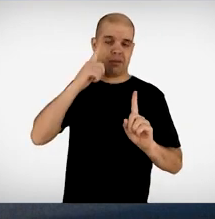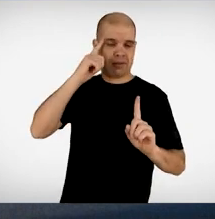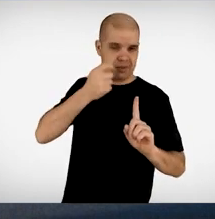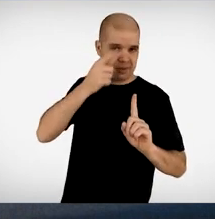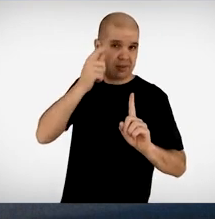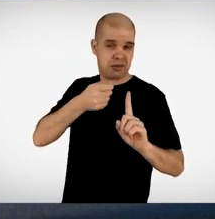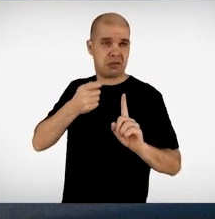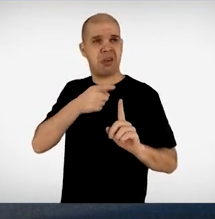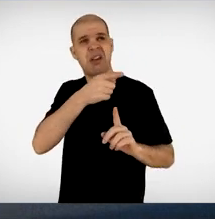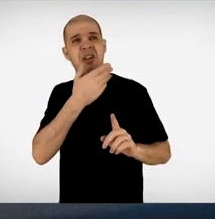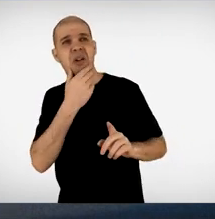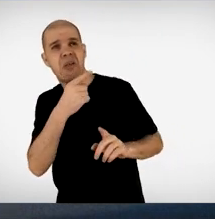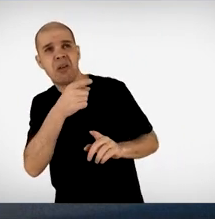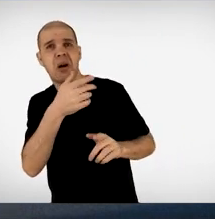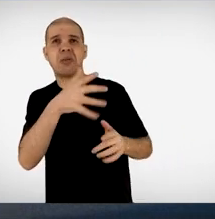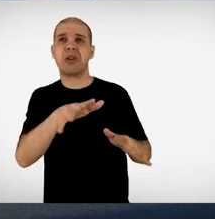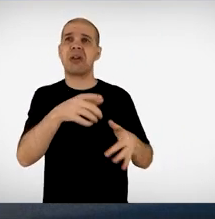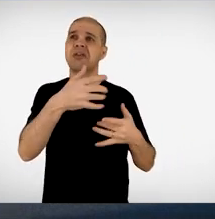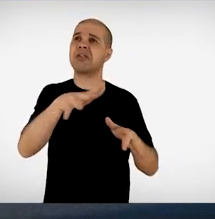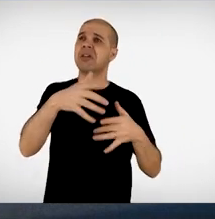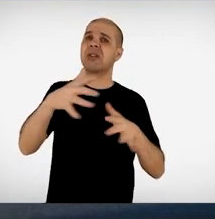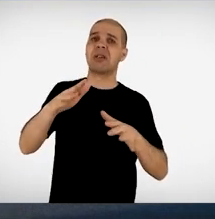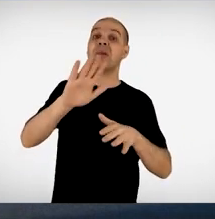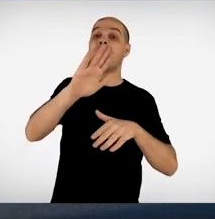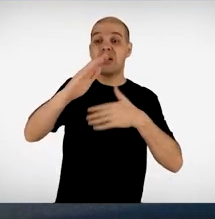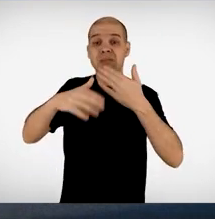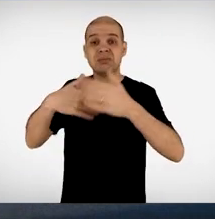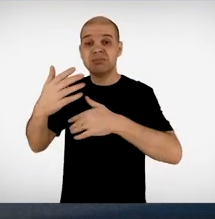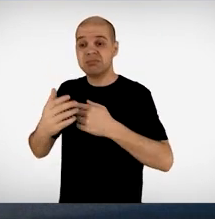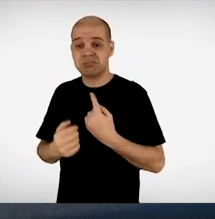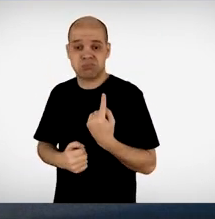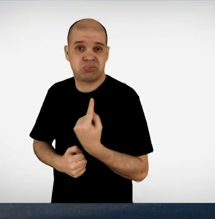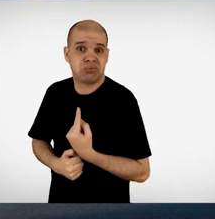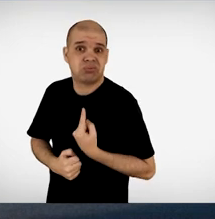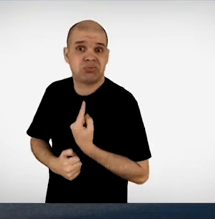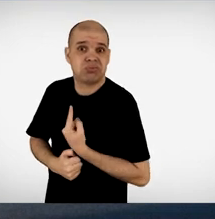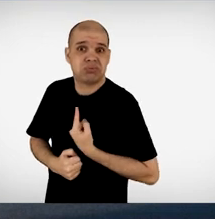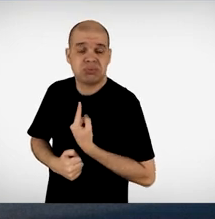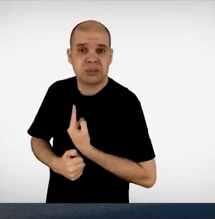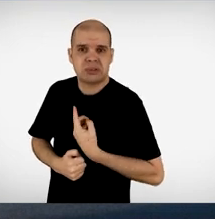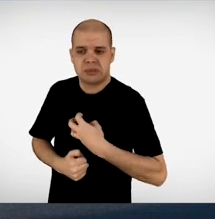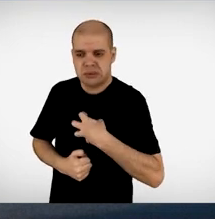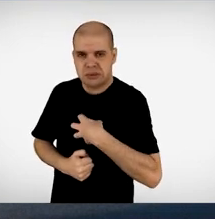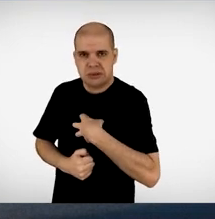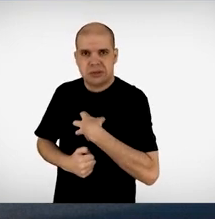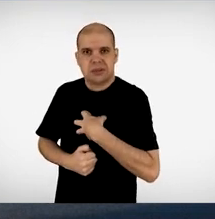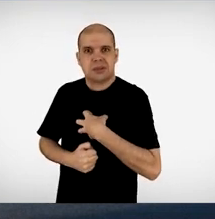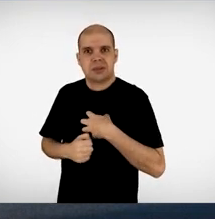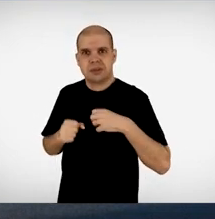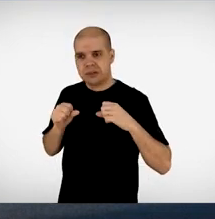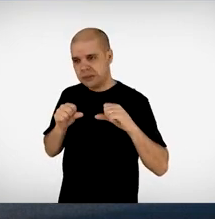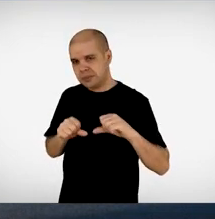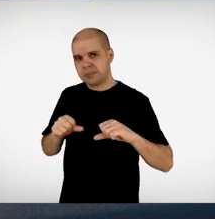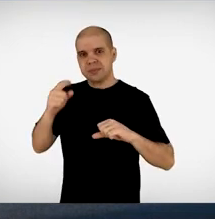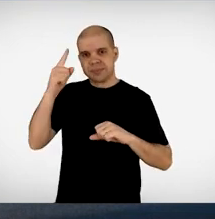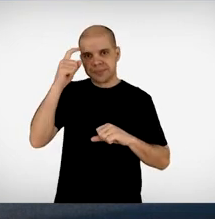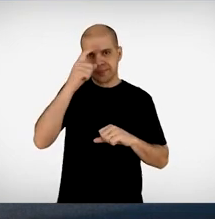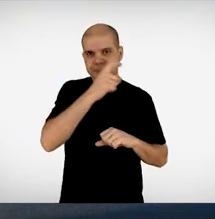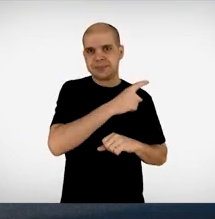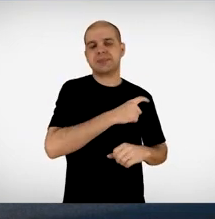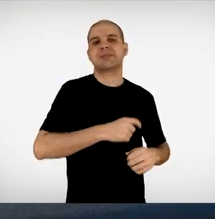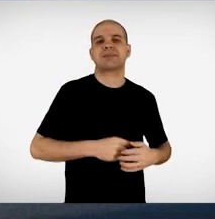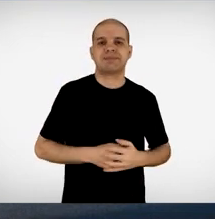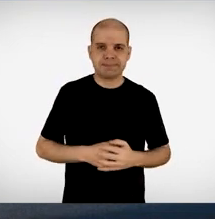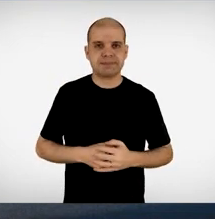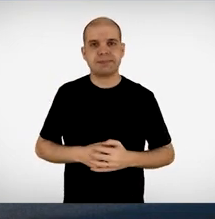vezes, você está tipo, jogada ali, completamente, sem poder escolher e ir sozinha. E isso me chamou a atenção no filme. Mas é a cena em que ela parece